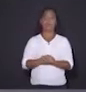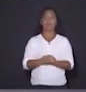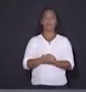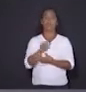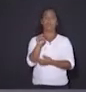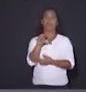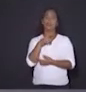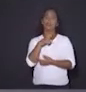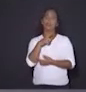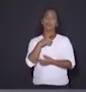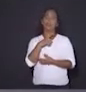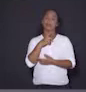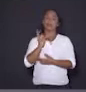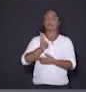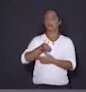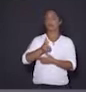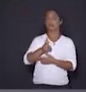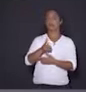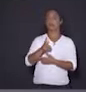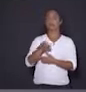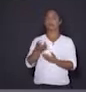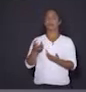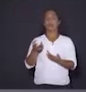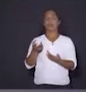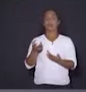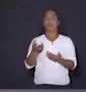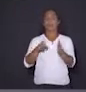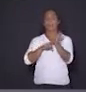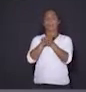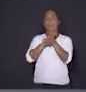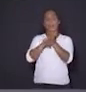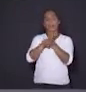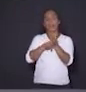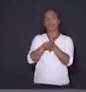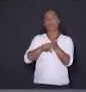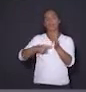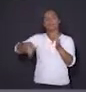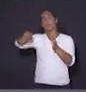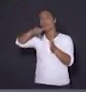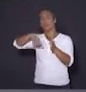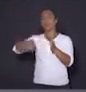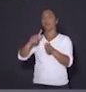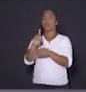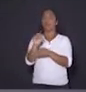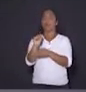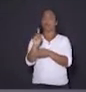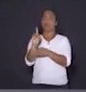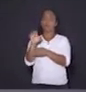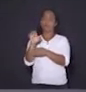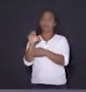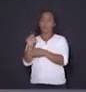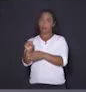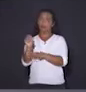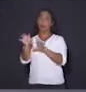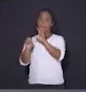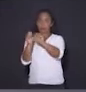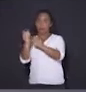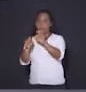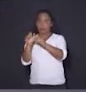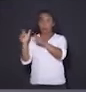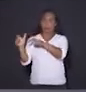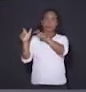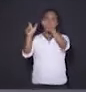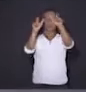traz é frequentemente atualizado com novas pesquisas de como os nossos dados são coletados em diferentes lugares e